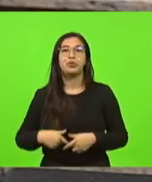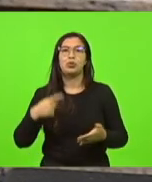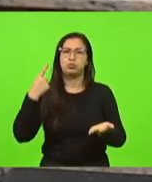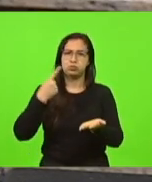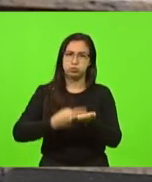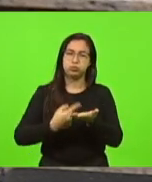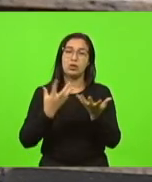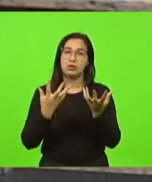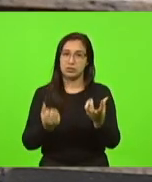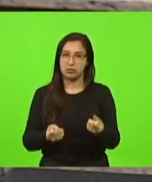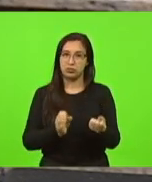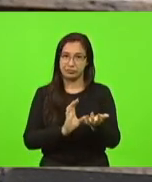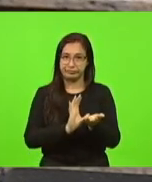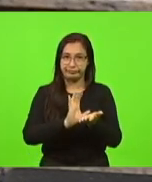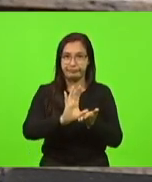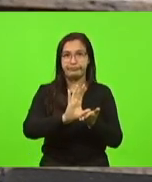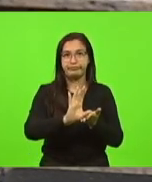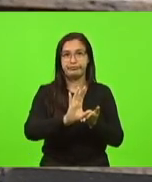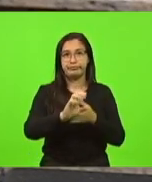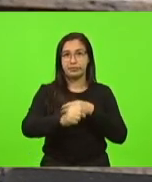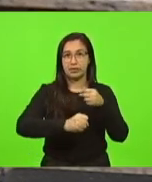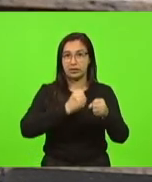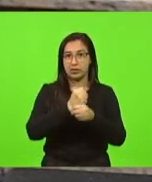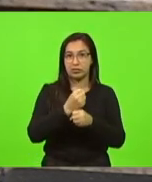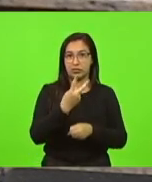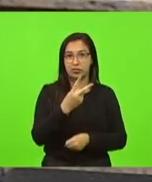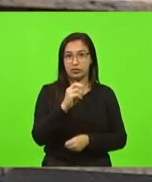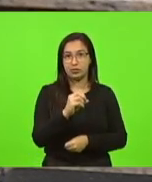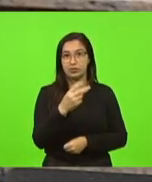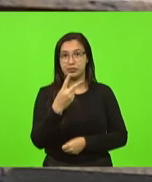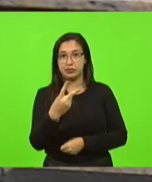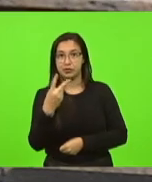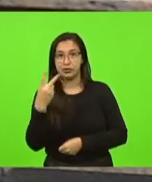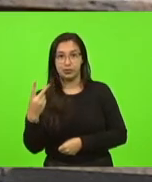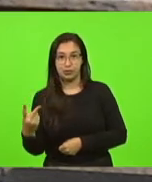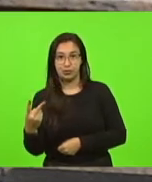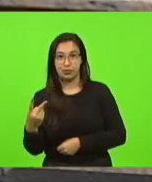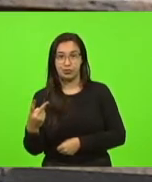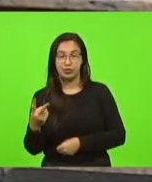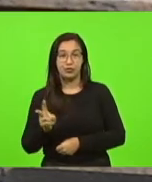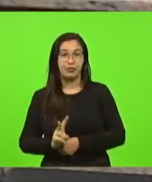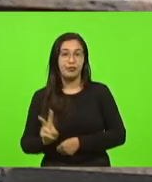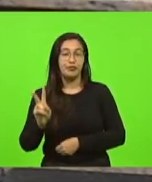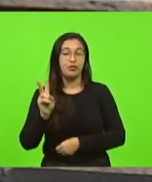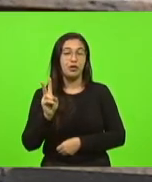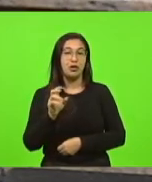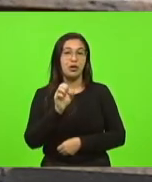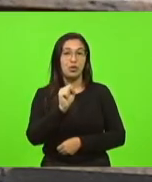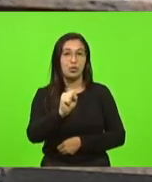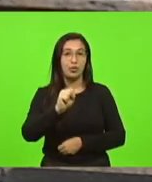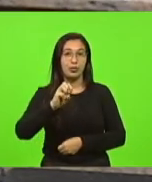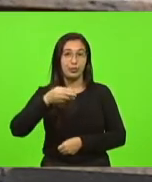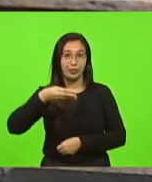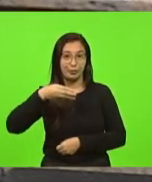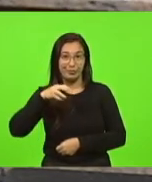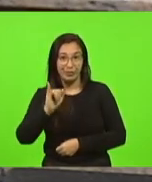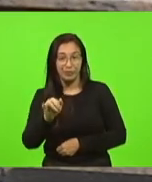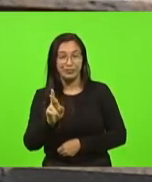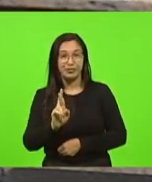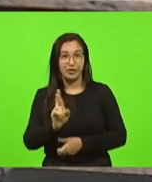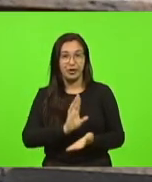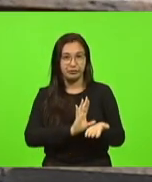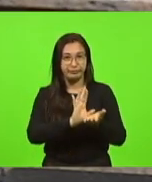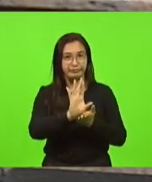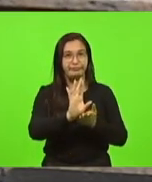em investir no próximo ano o valor aí de R$ 8 milhões para a construção desse novo